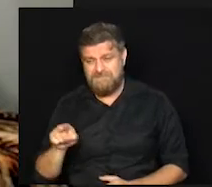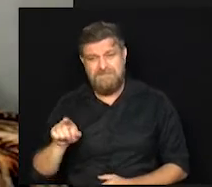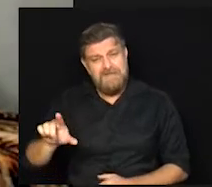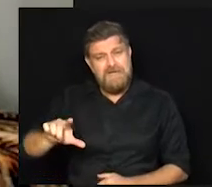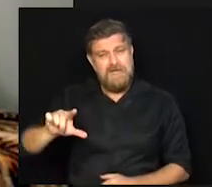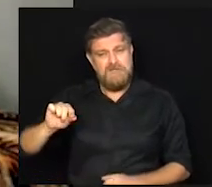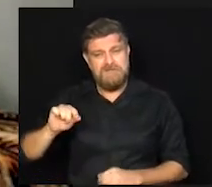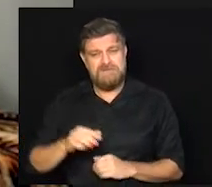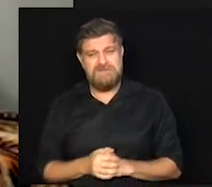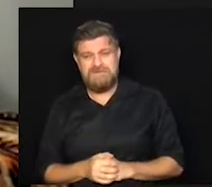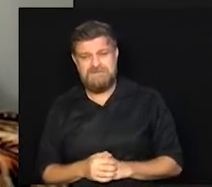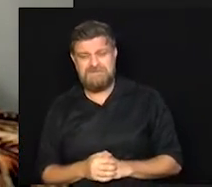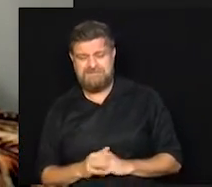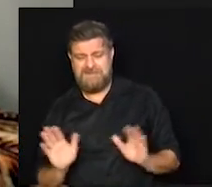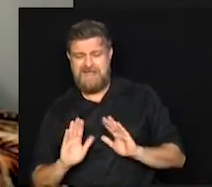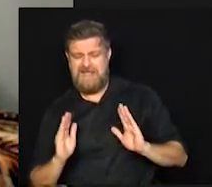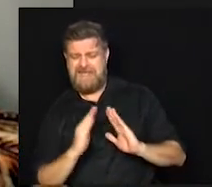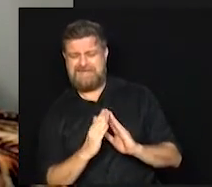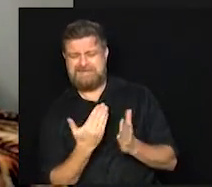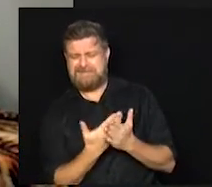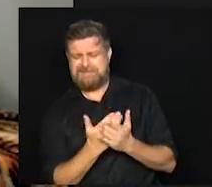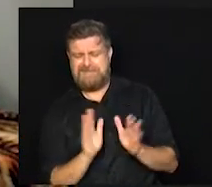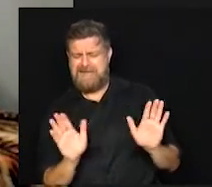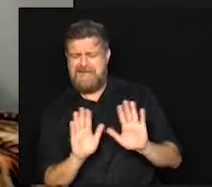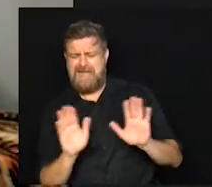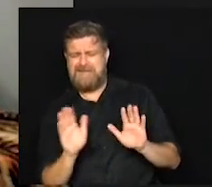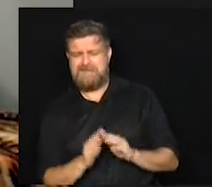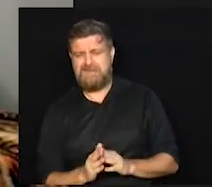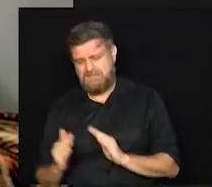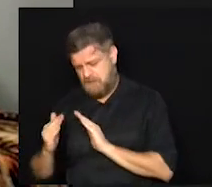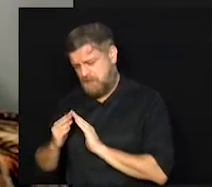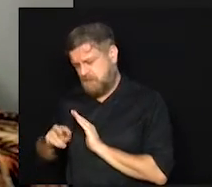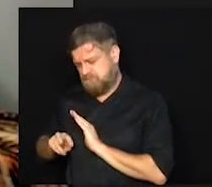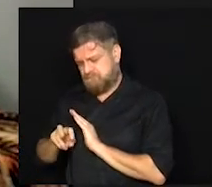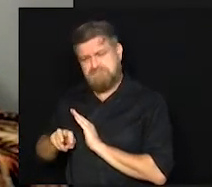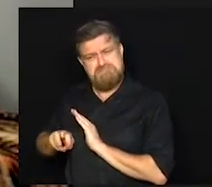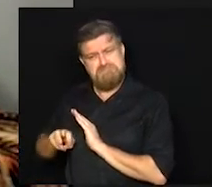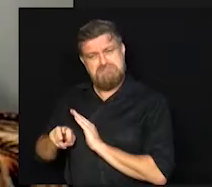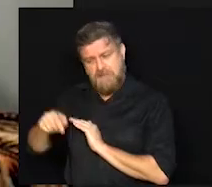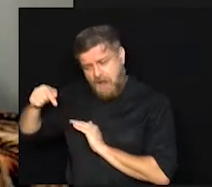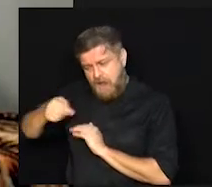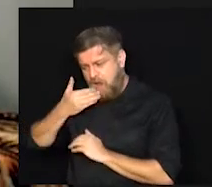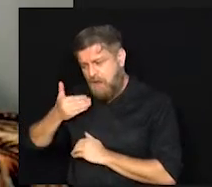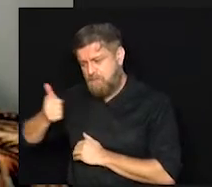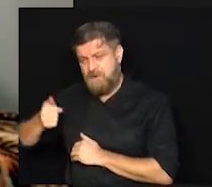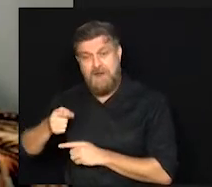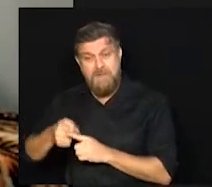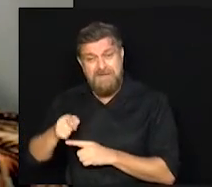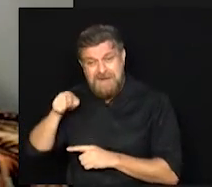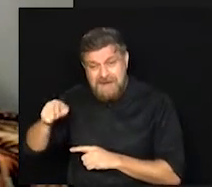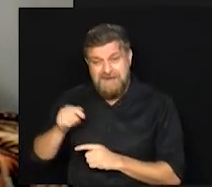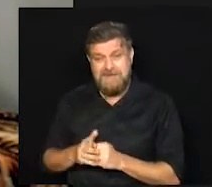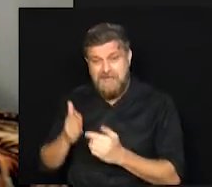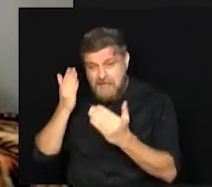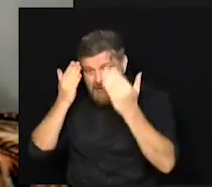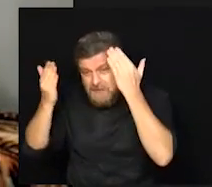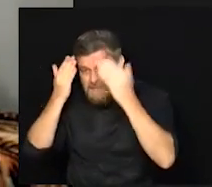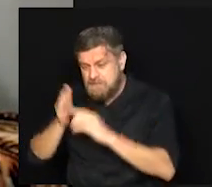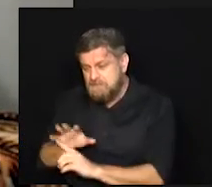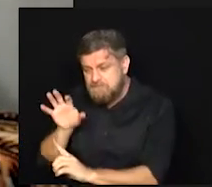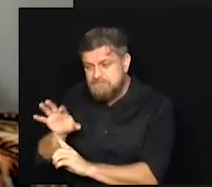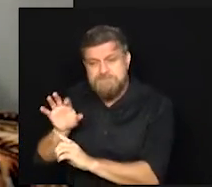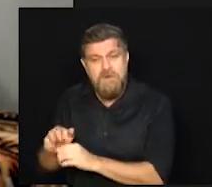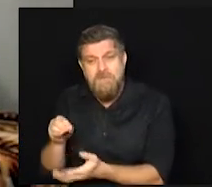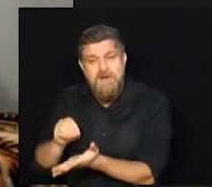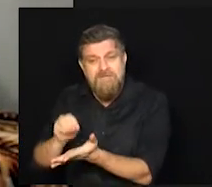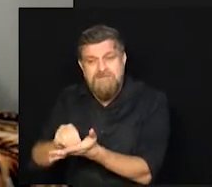não mandar o filho para a escola, ou porque não tem esse preparo psicológico para brigar pelos